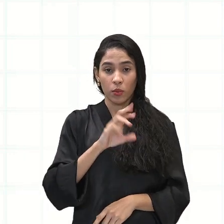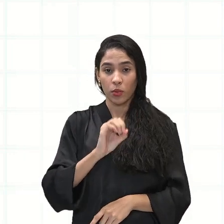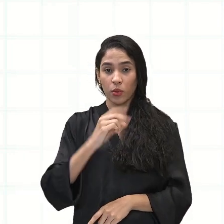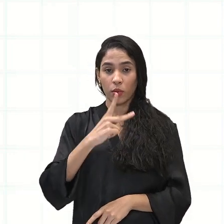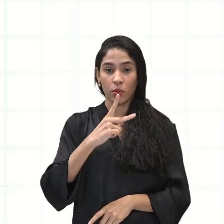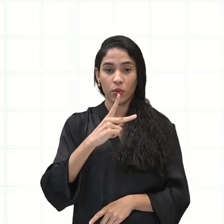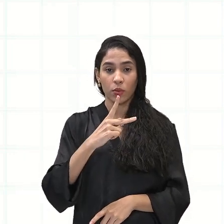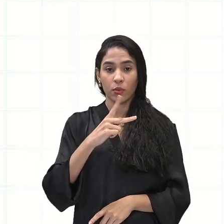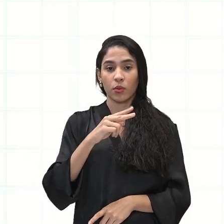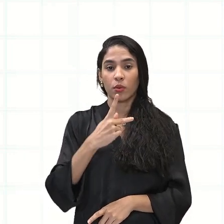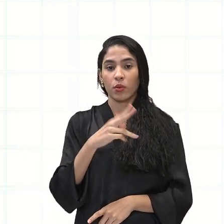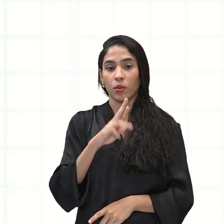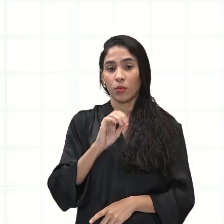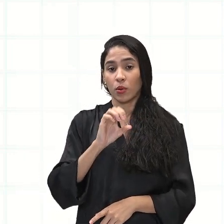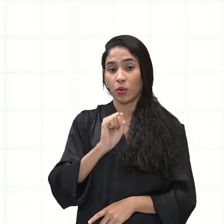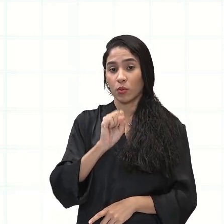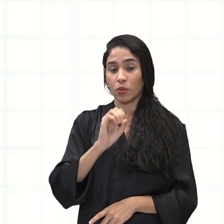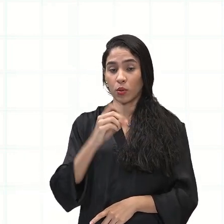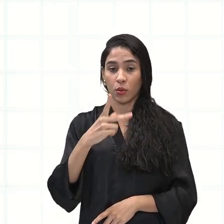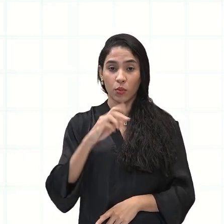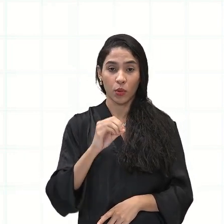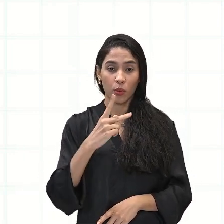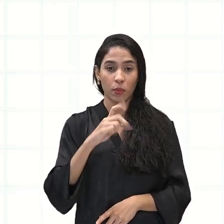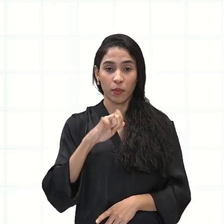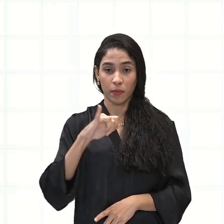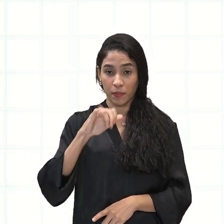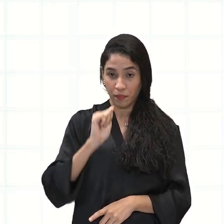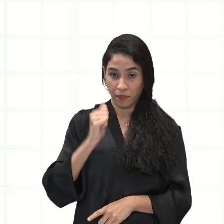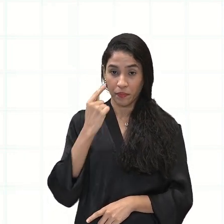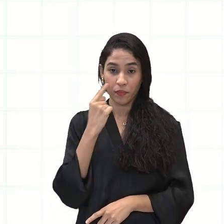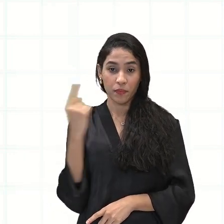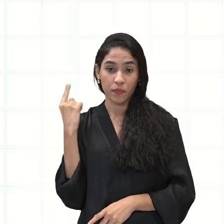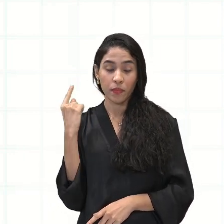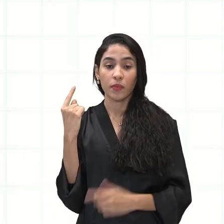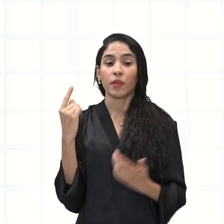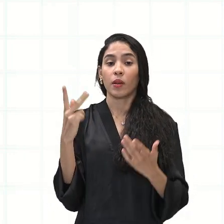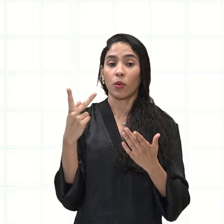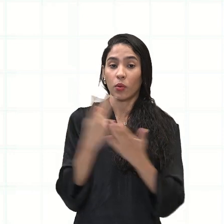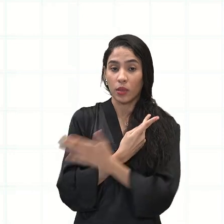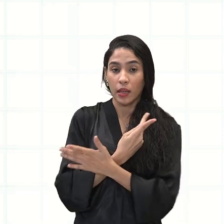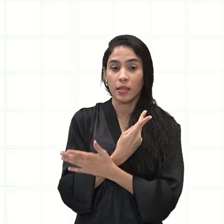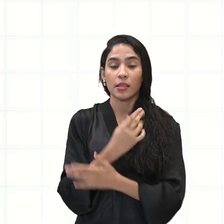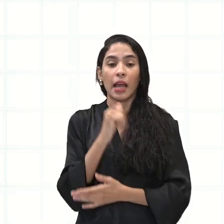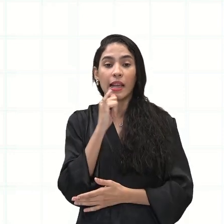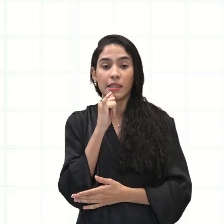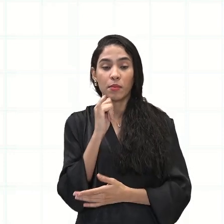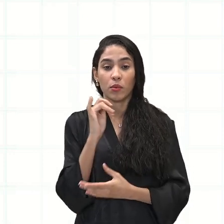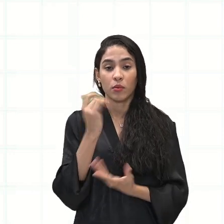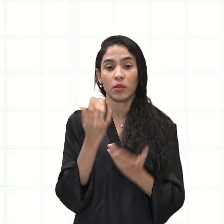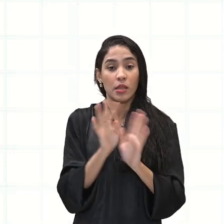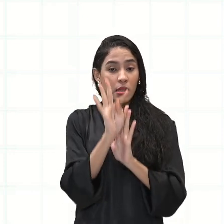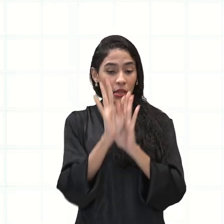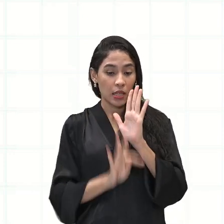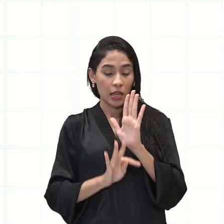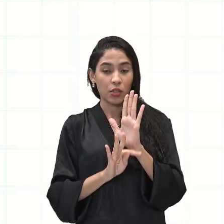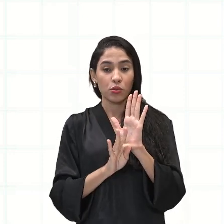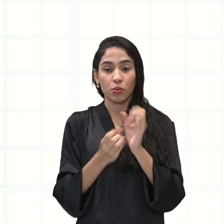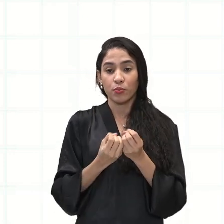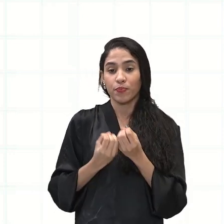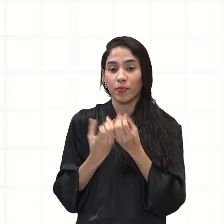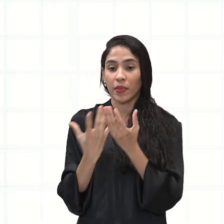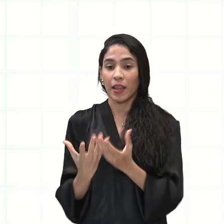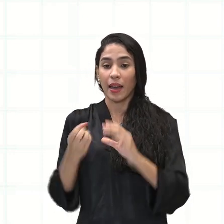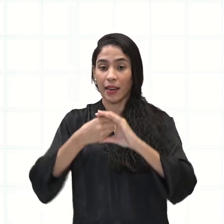prosopopeia. Ocorre quando o texto atribui